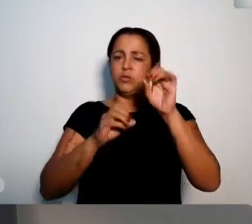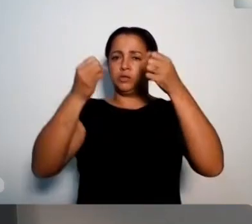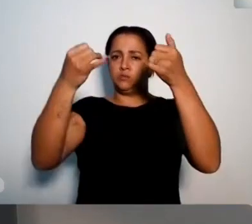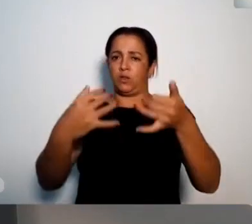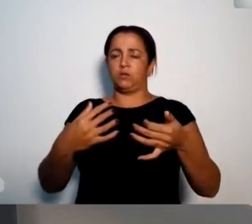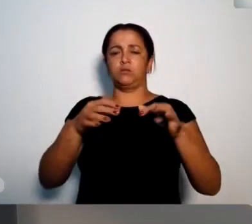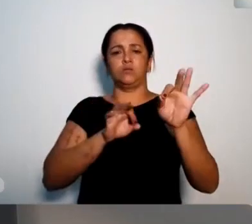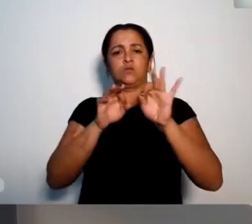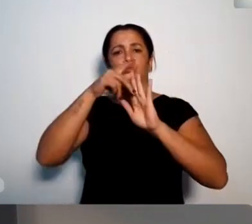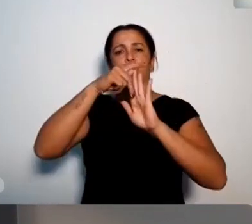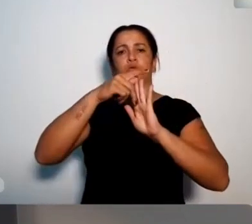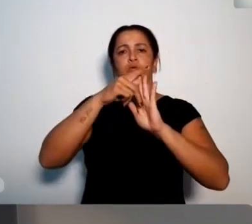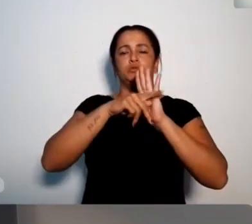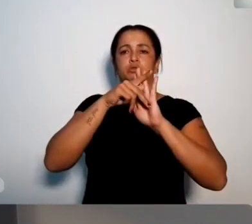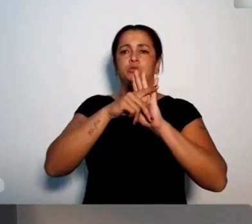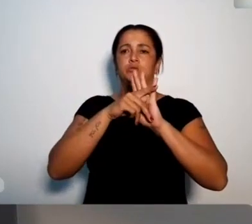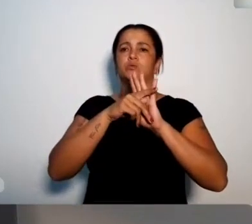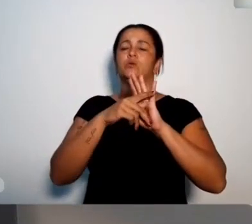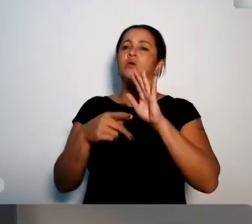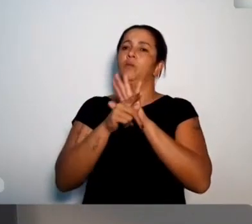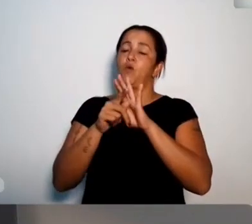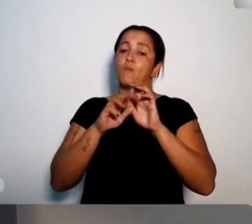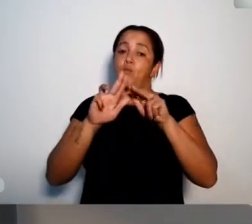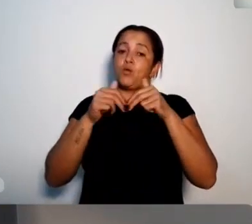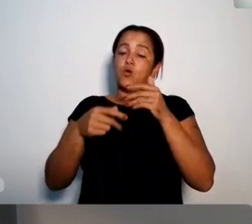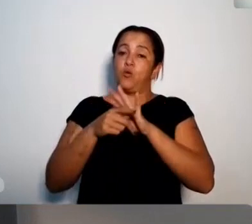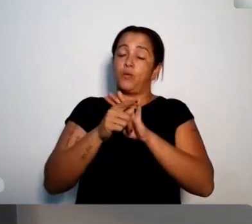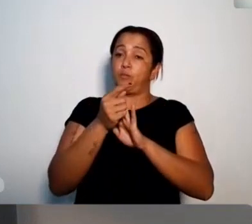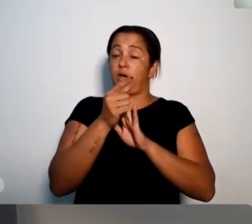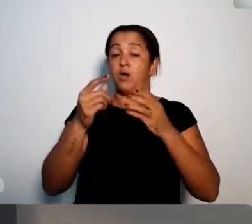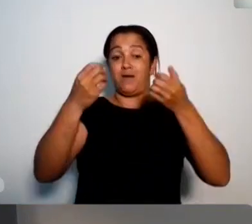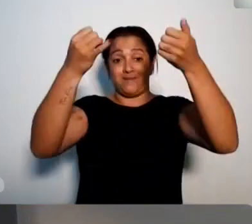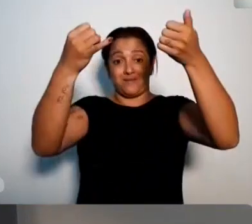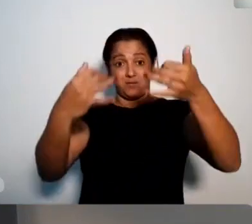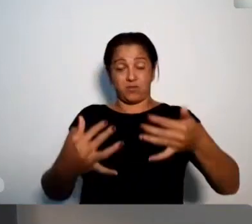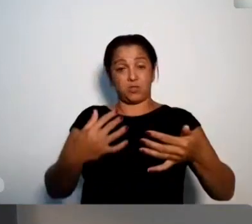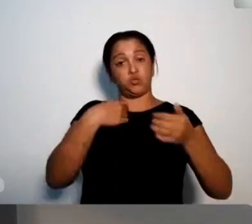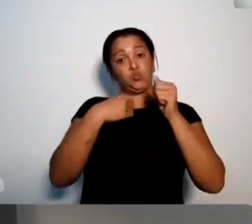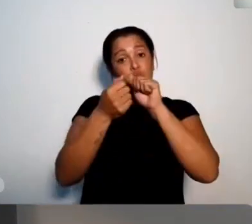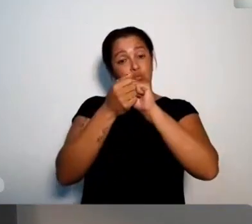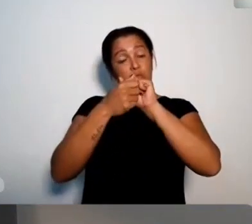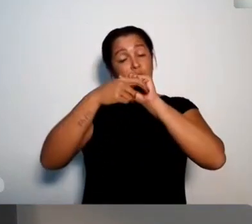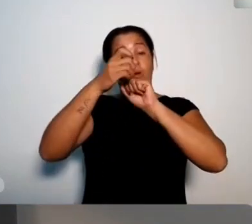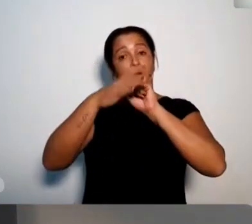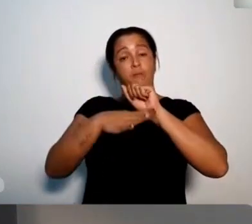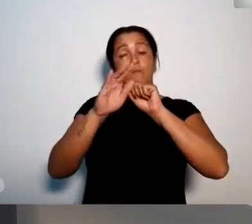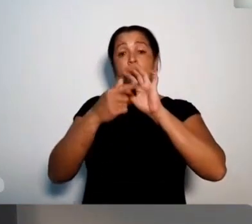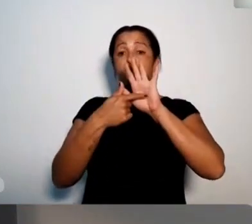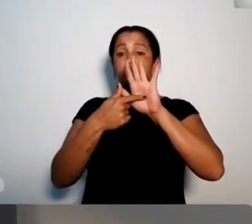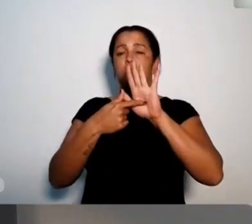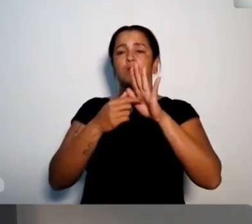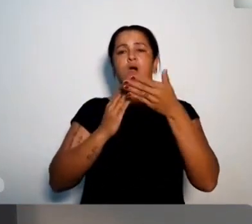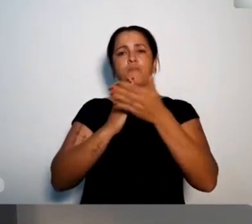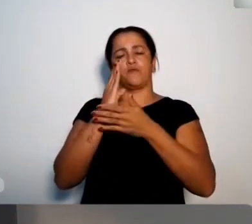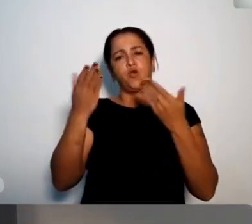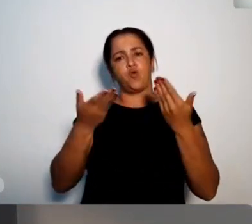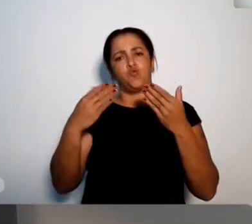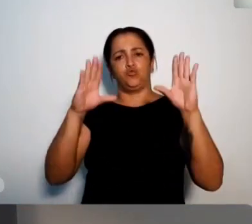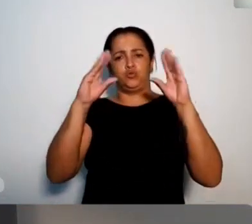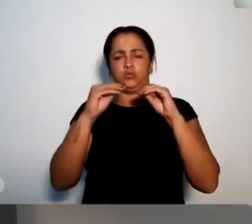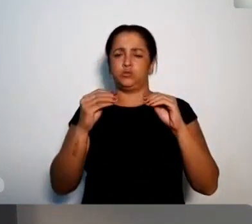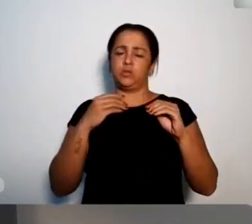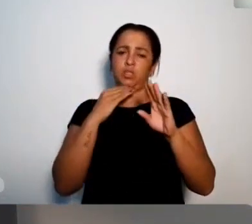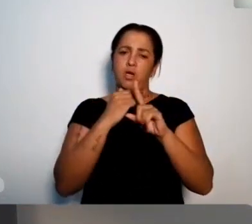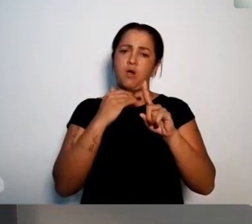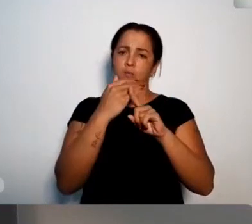trata essa questão e até fiquei preocupado se, eventualmente, nós não poderíamos estar aqui aprovando, noite de hoje, algum aumento sobre o